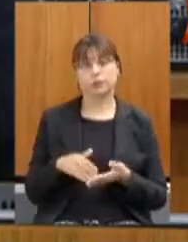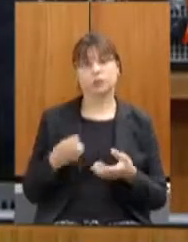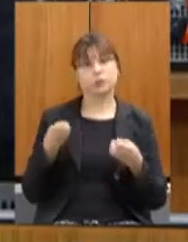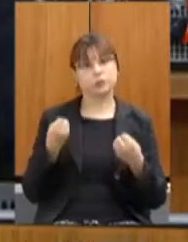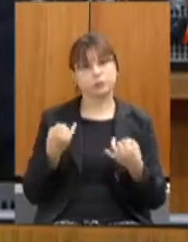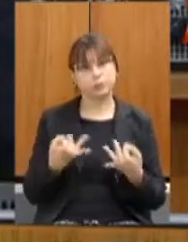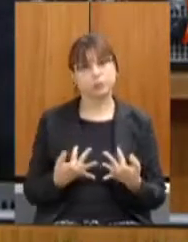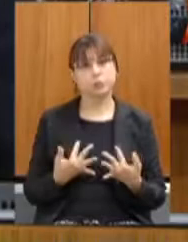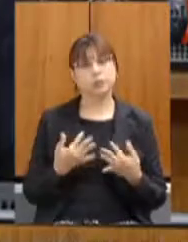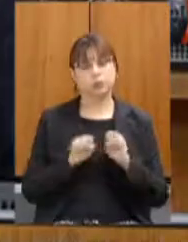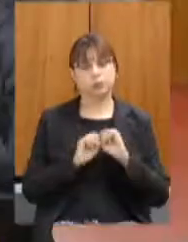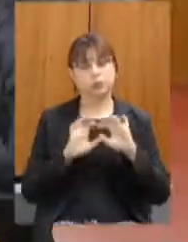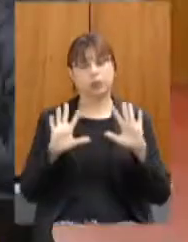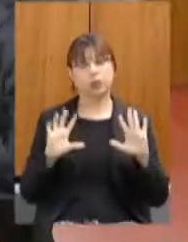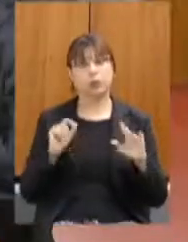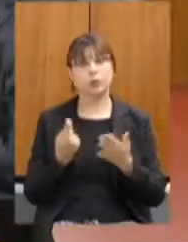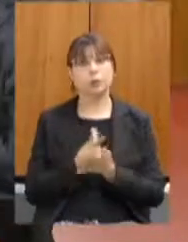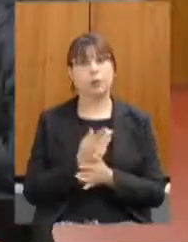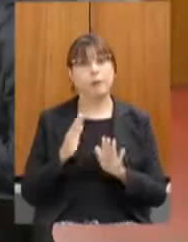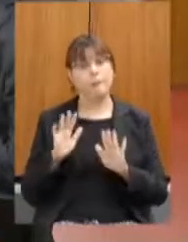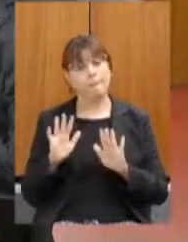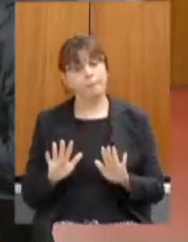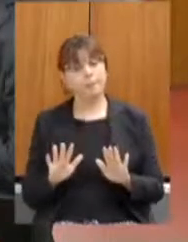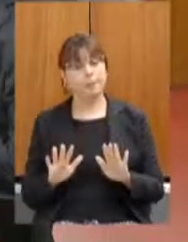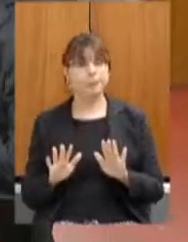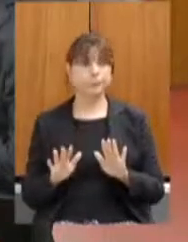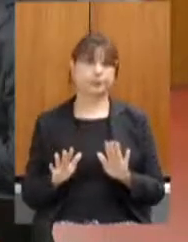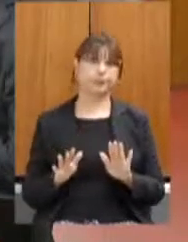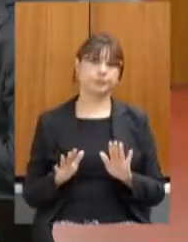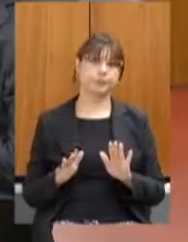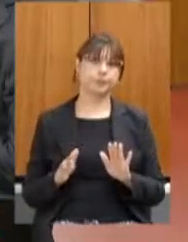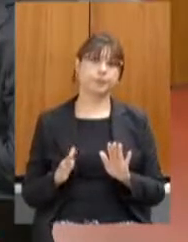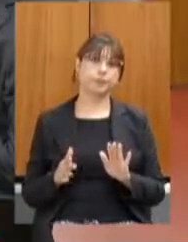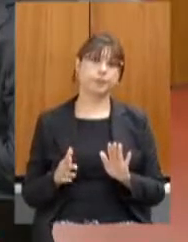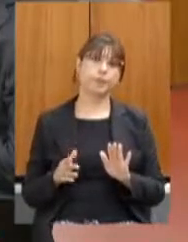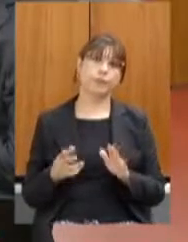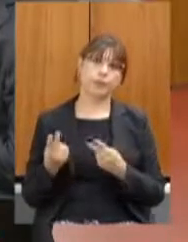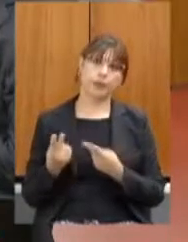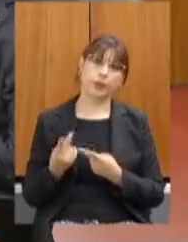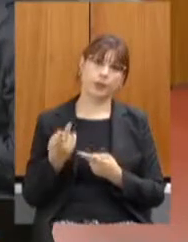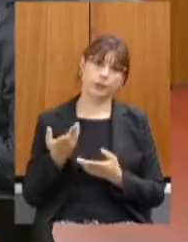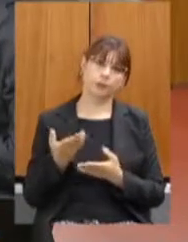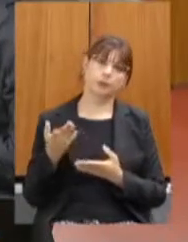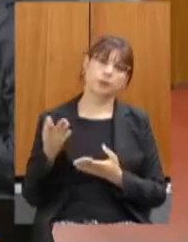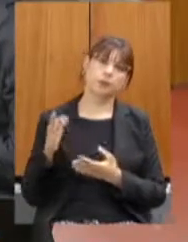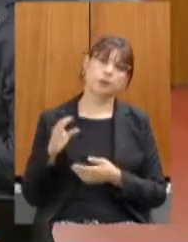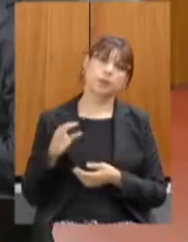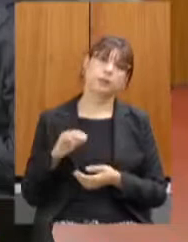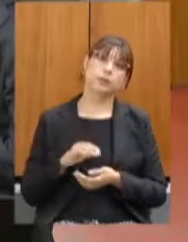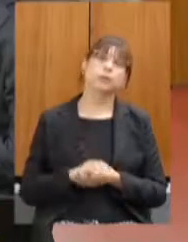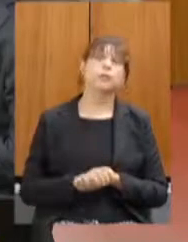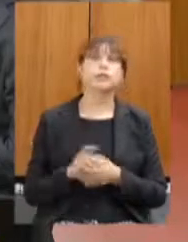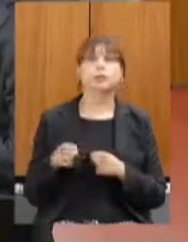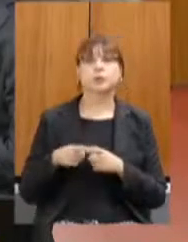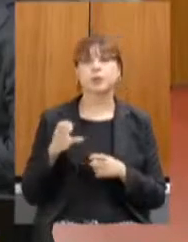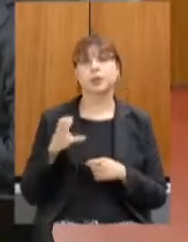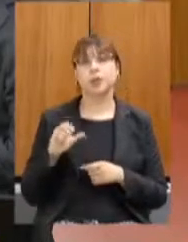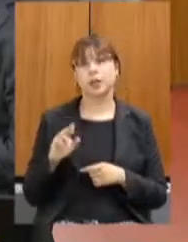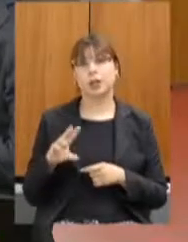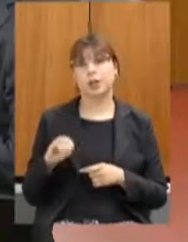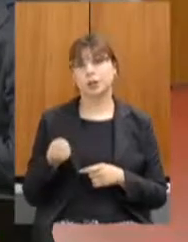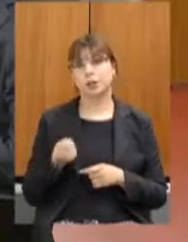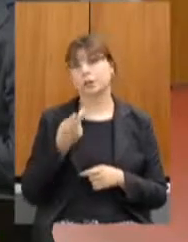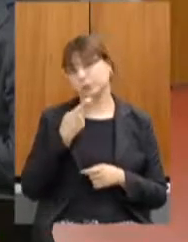demonstrou que tem sido feito mas como disse muito bem Doutor Carlos Pimenta essa casa